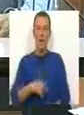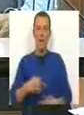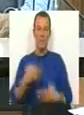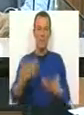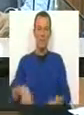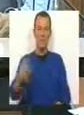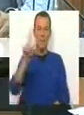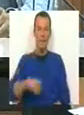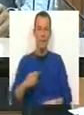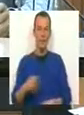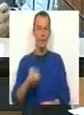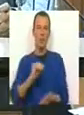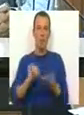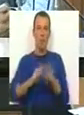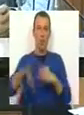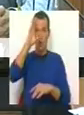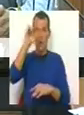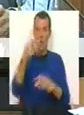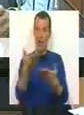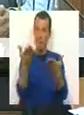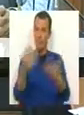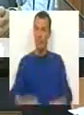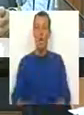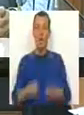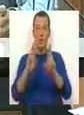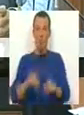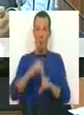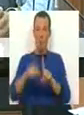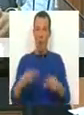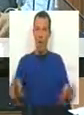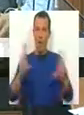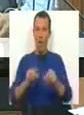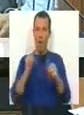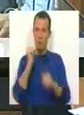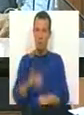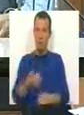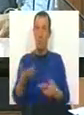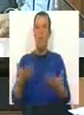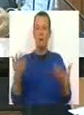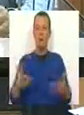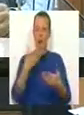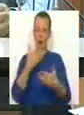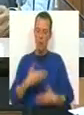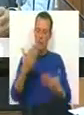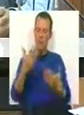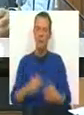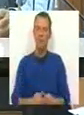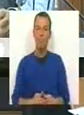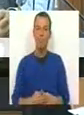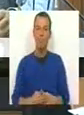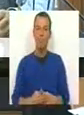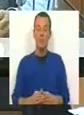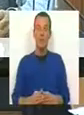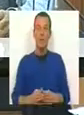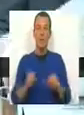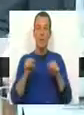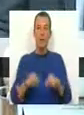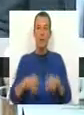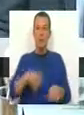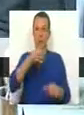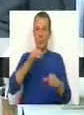Senhor Ministro e Senhora Secretária de Estado, desejando naturalmente bom ano também a todos os senhoras e senhores deputados. E